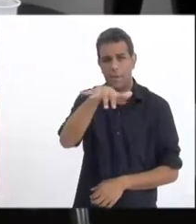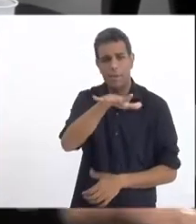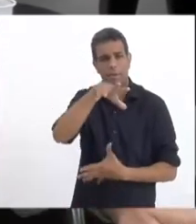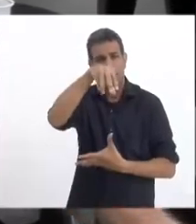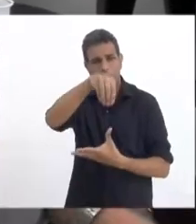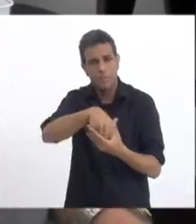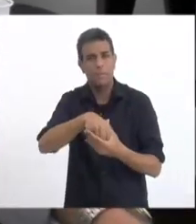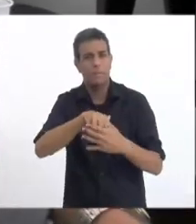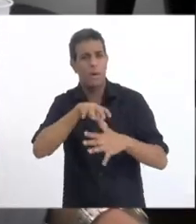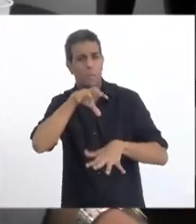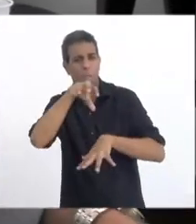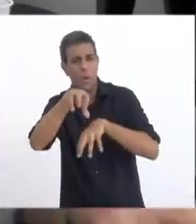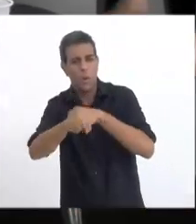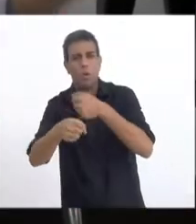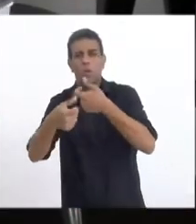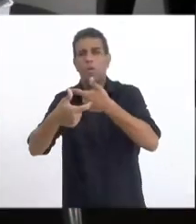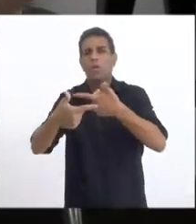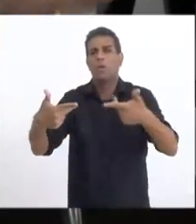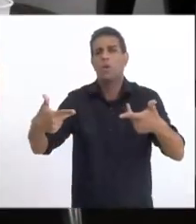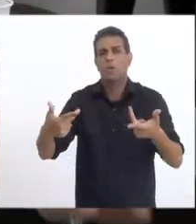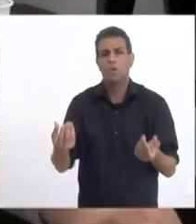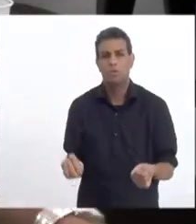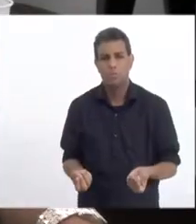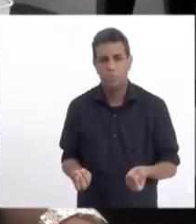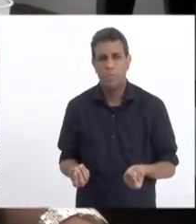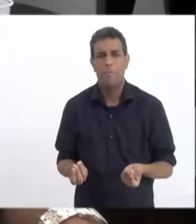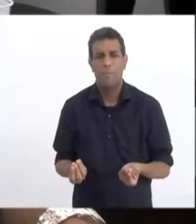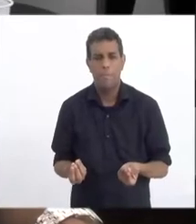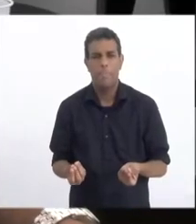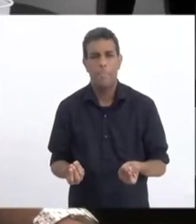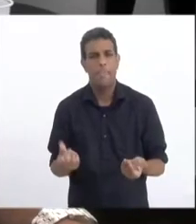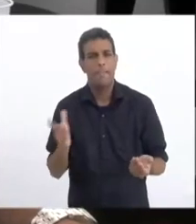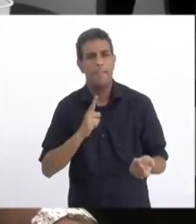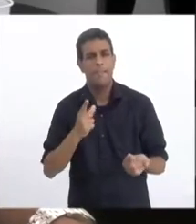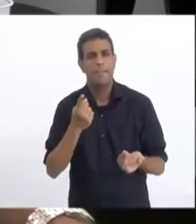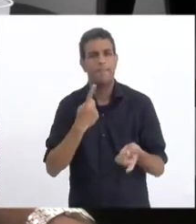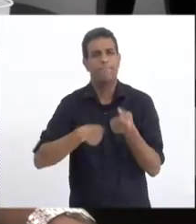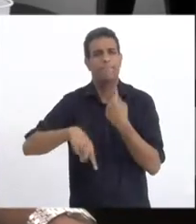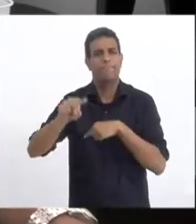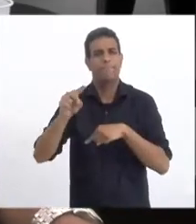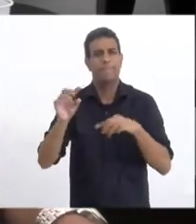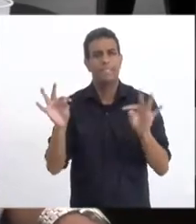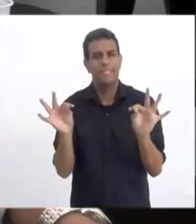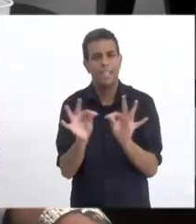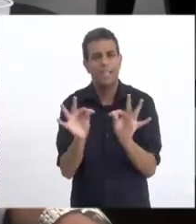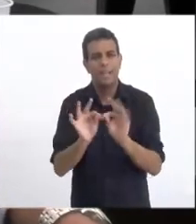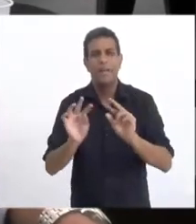procurar o Narcóticos Anônimos, ou procurar uma casa, né, de recuperação que se chama hoje